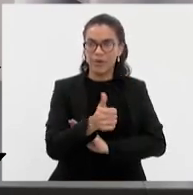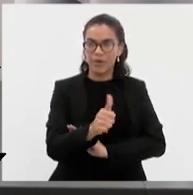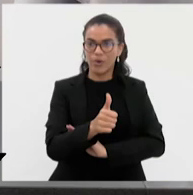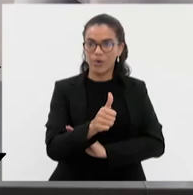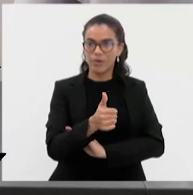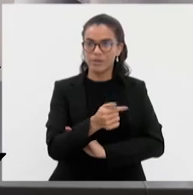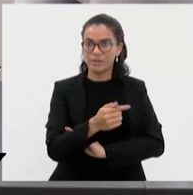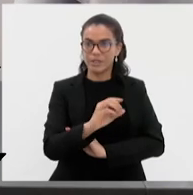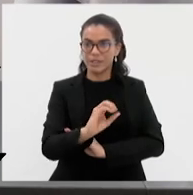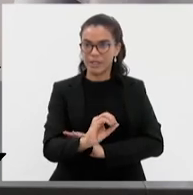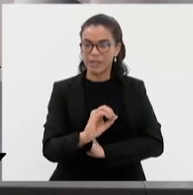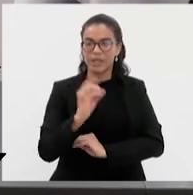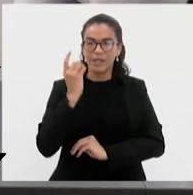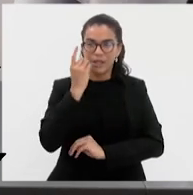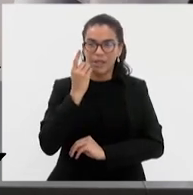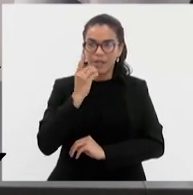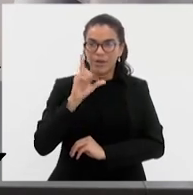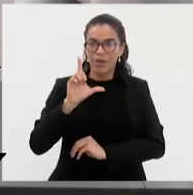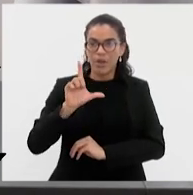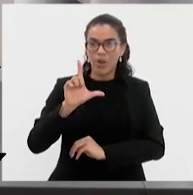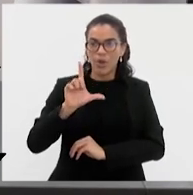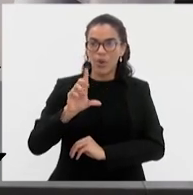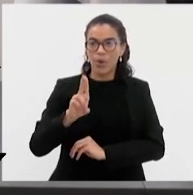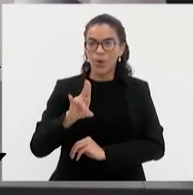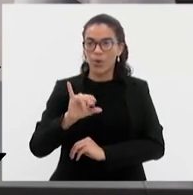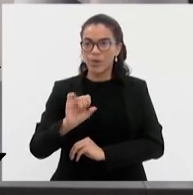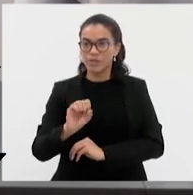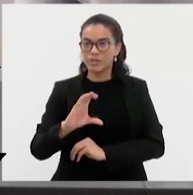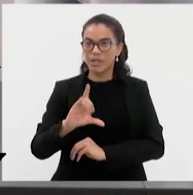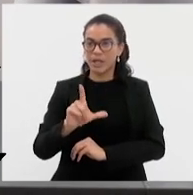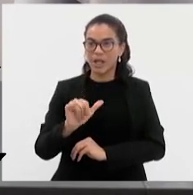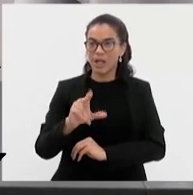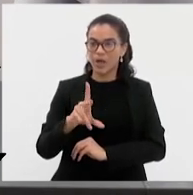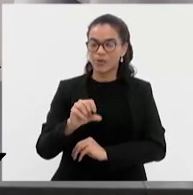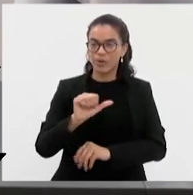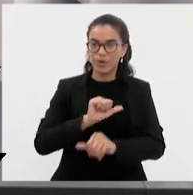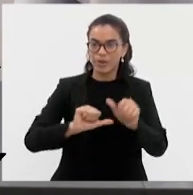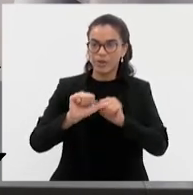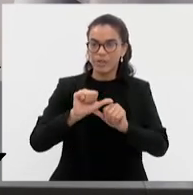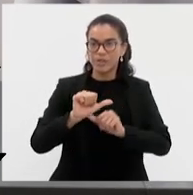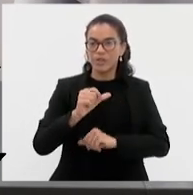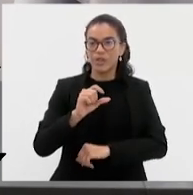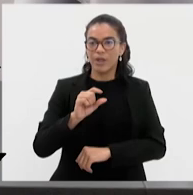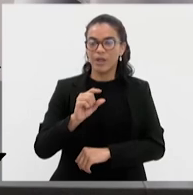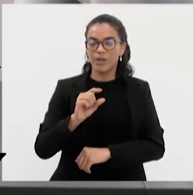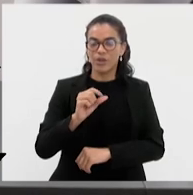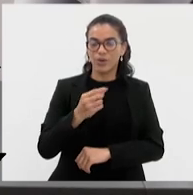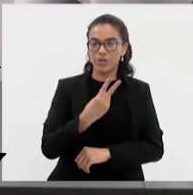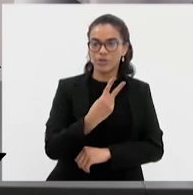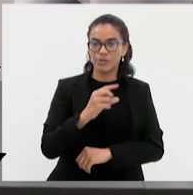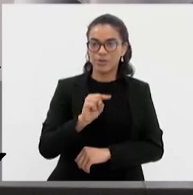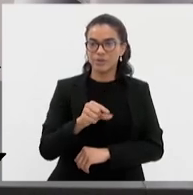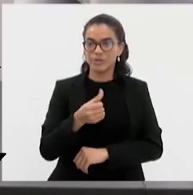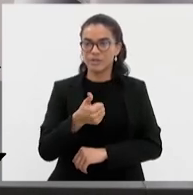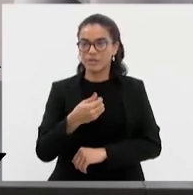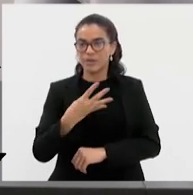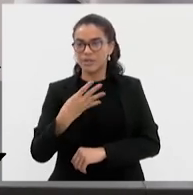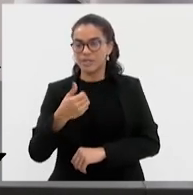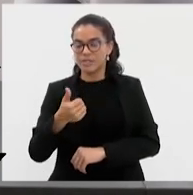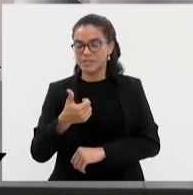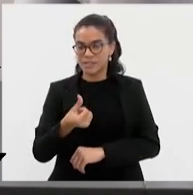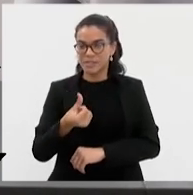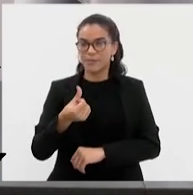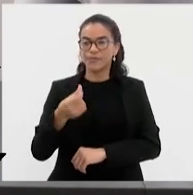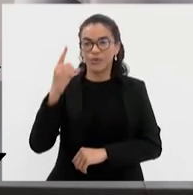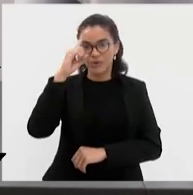de 23, de autoria do deputado Luiz Cláudio Ribeiro, que altera a lei 5.645 de 6 de janeiro de 2010,